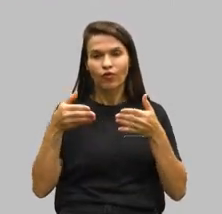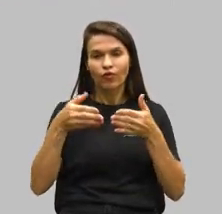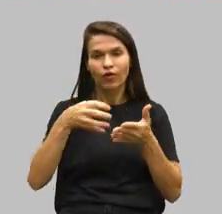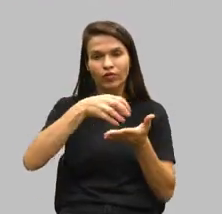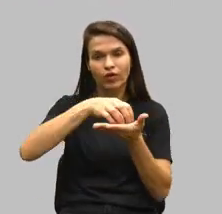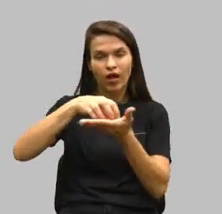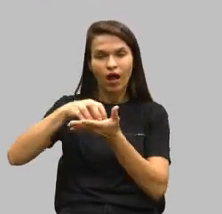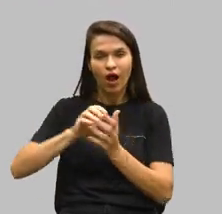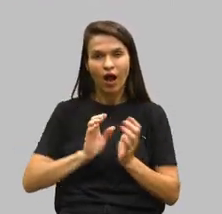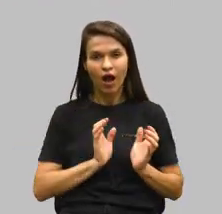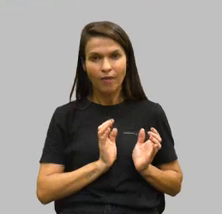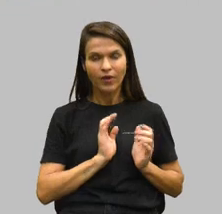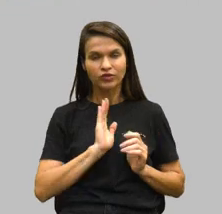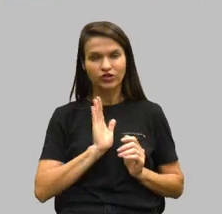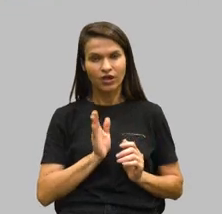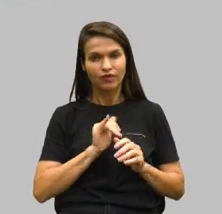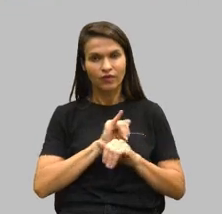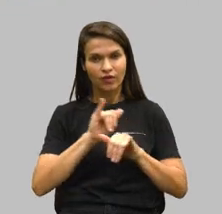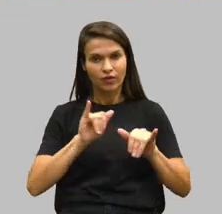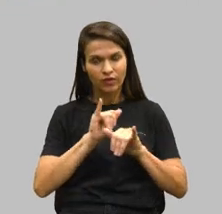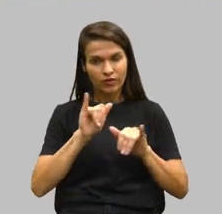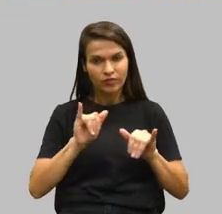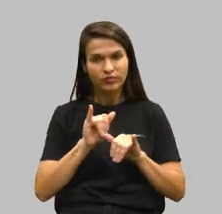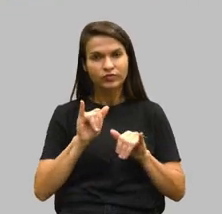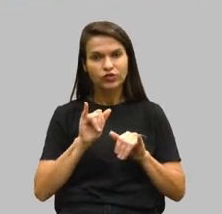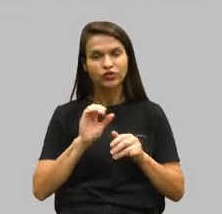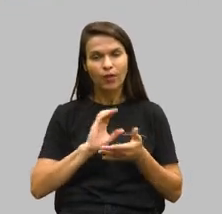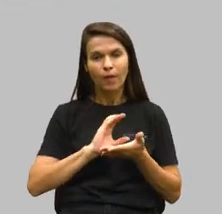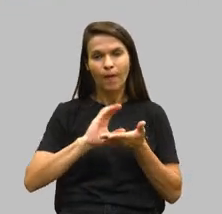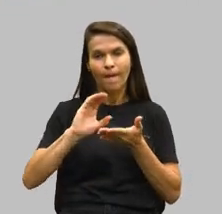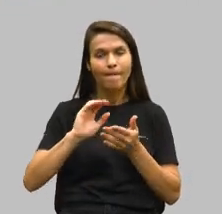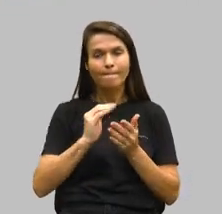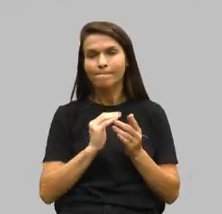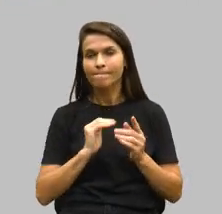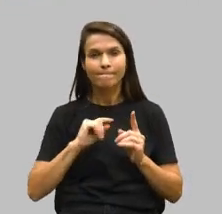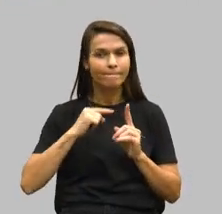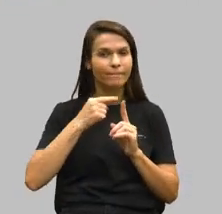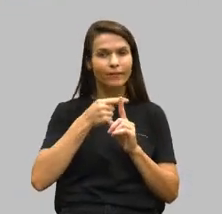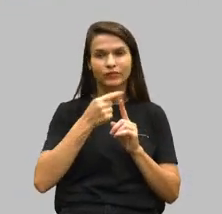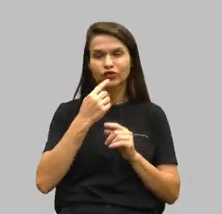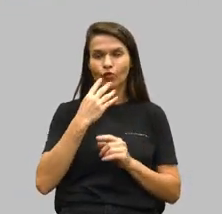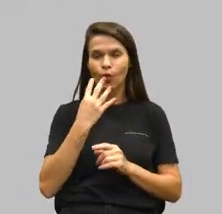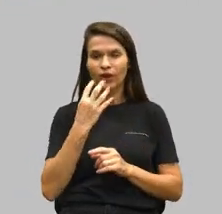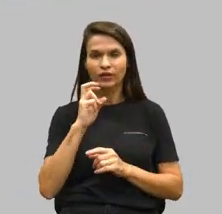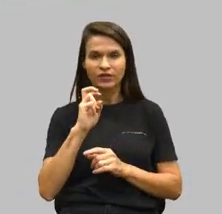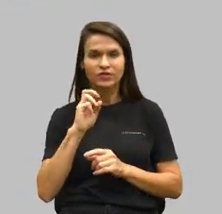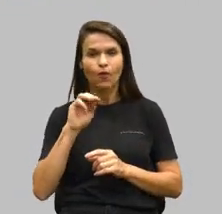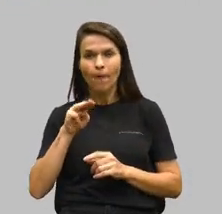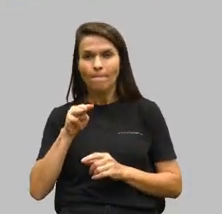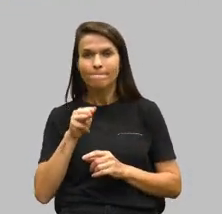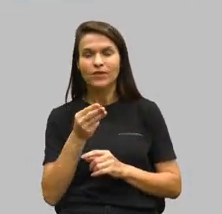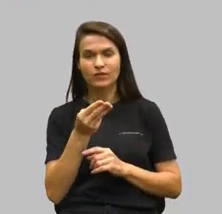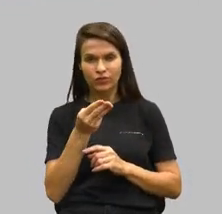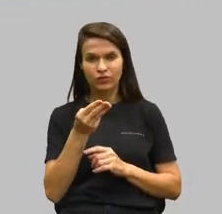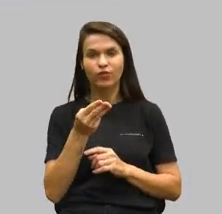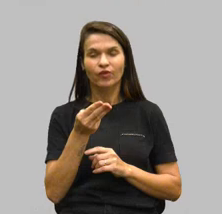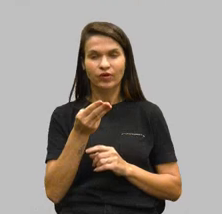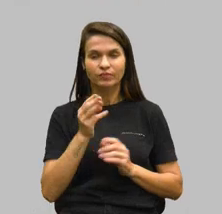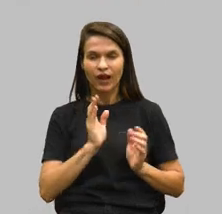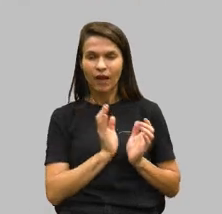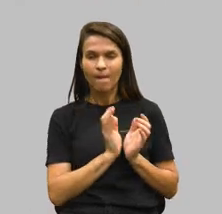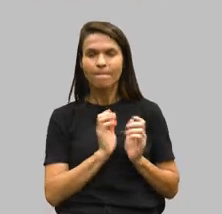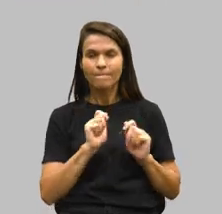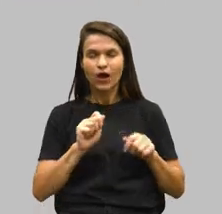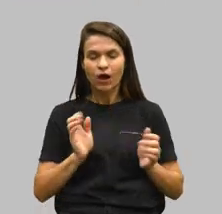apis como foi anunciado desprendendo um recurso de mais de 45 milhões para as zapis o centro dis iso para que possam promover